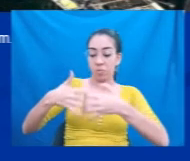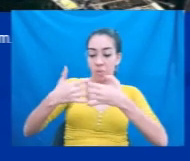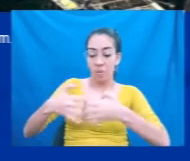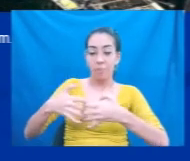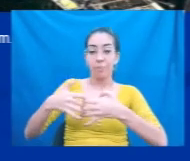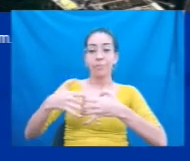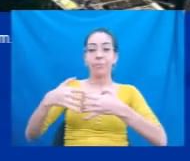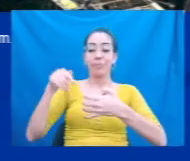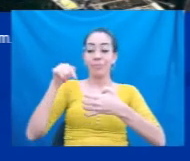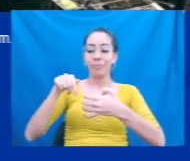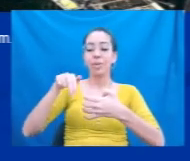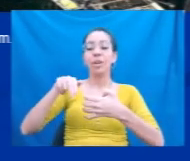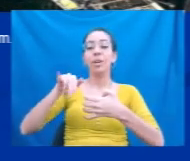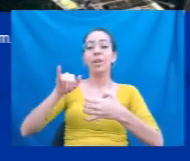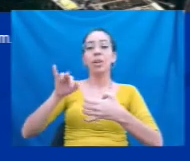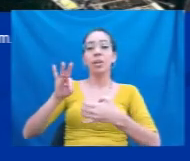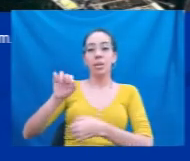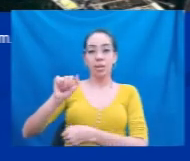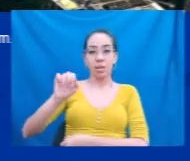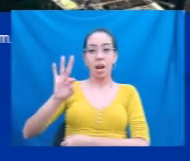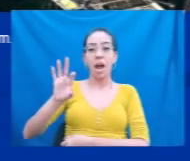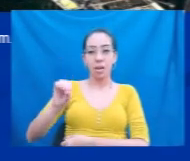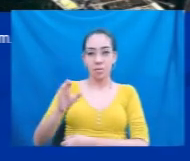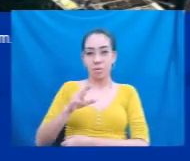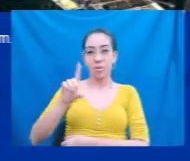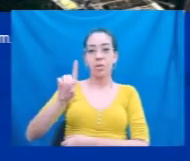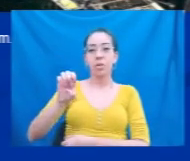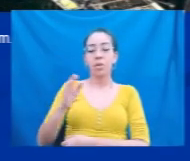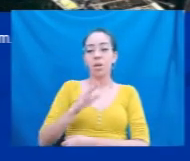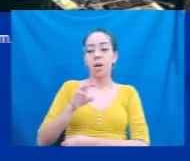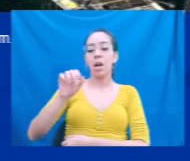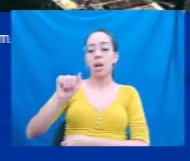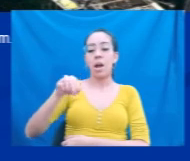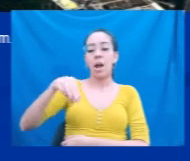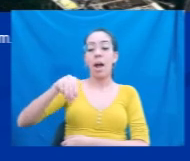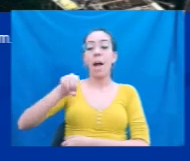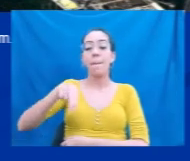de amônio e ácido sulfúrico na atmosfera, que são produtos considerados altamente tóxicos. Então,